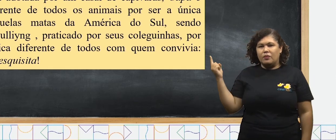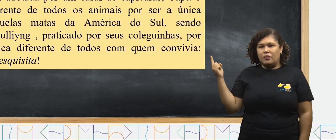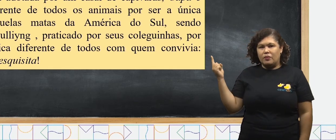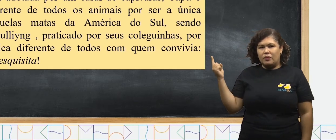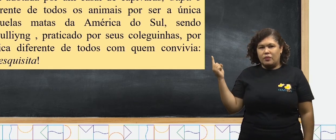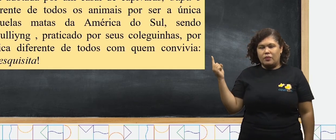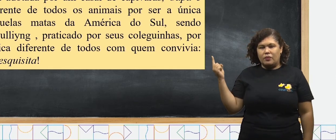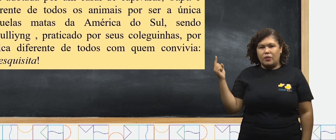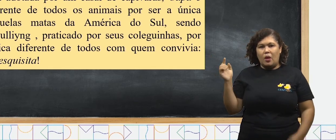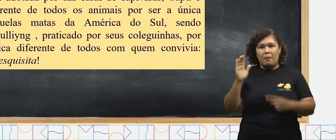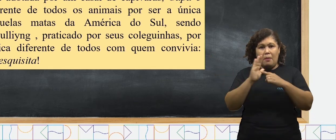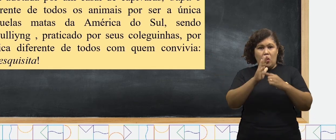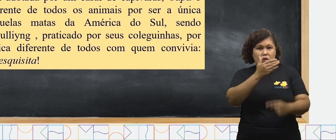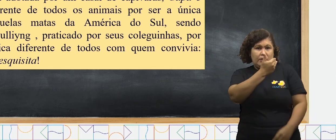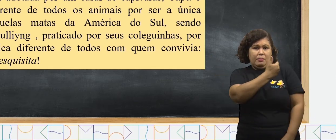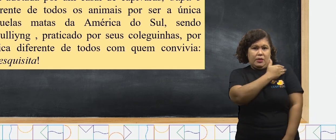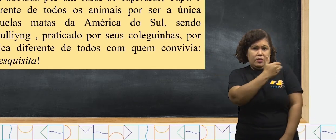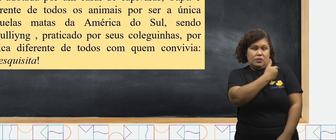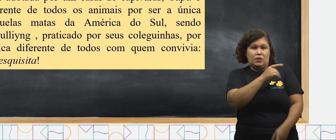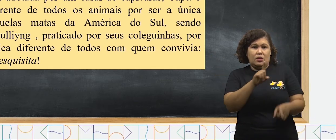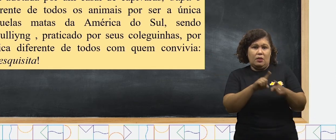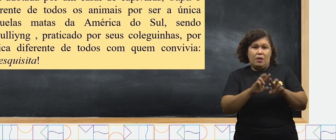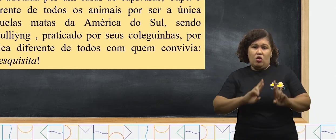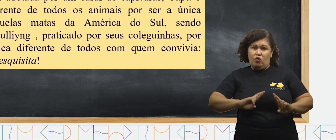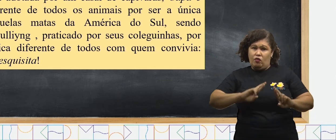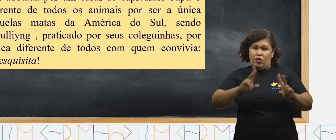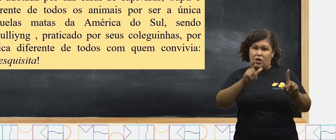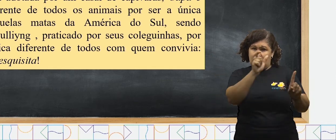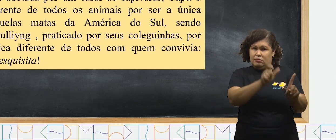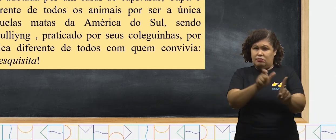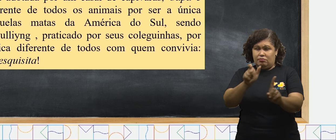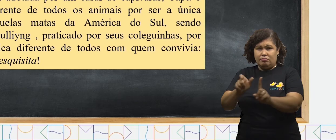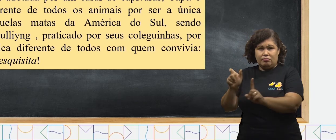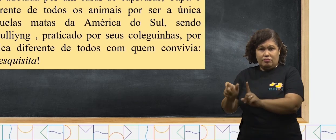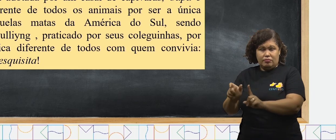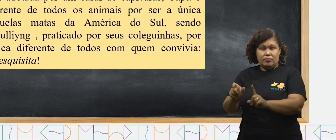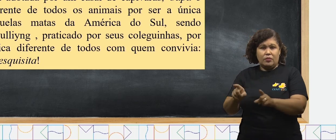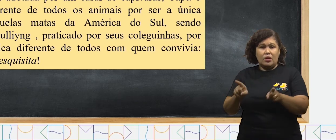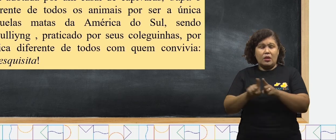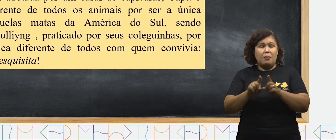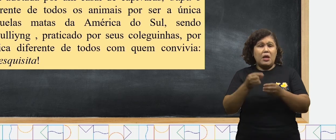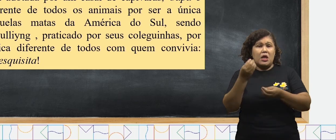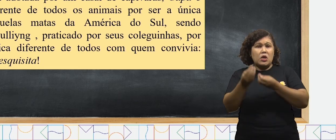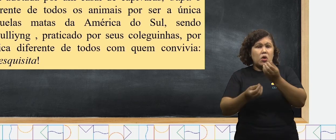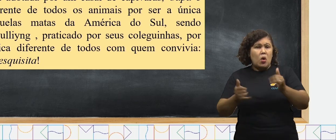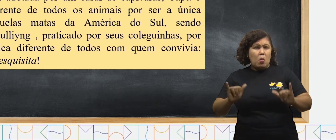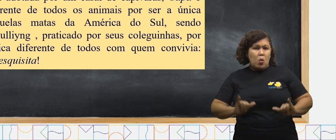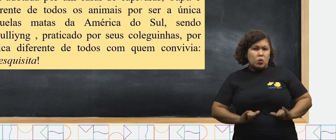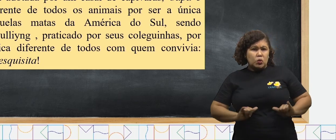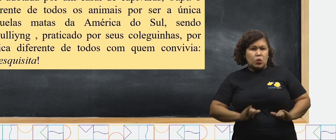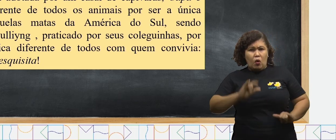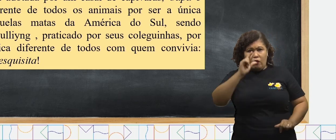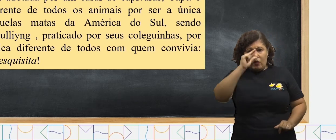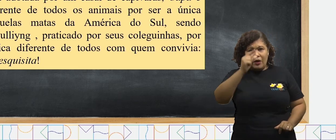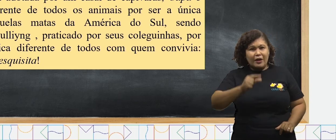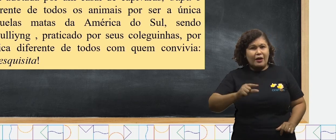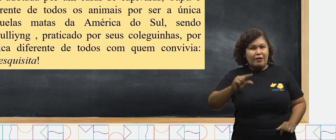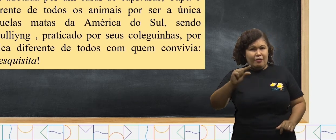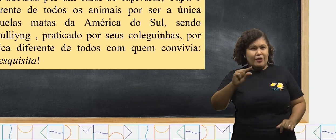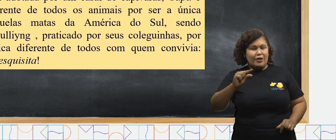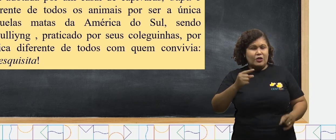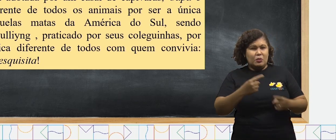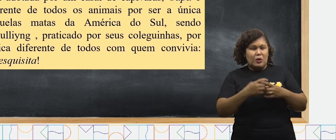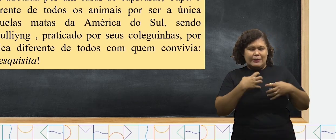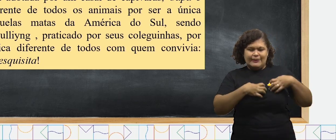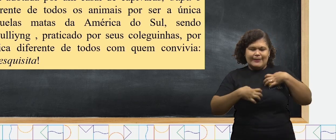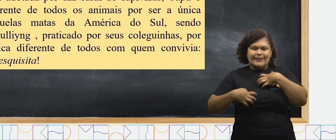do preconceito e das diferenças individuais, assim como o sofrimento e a angústia inerente